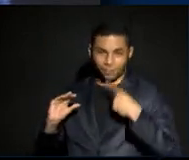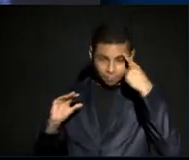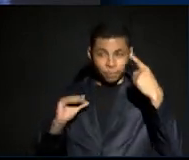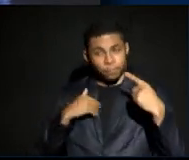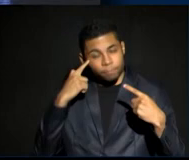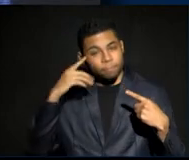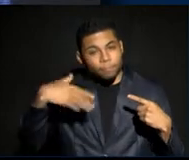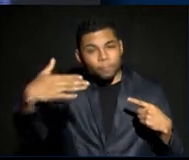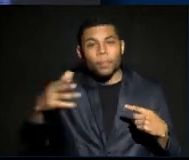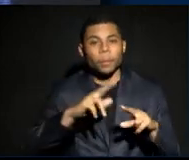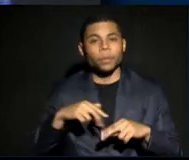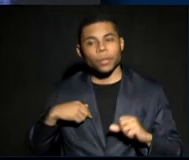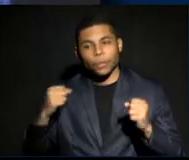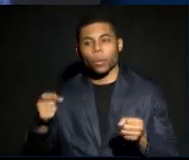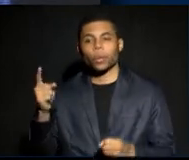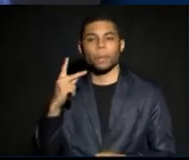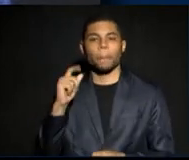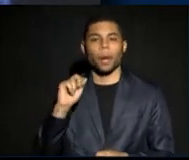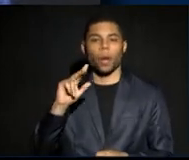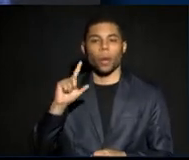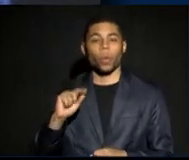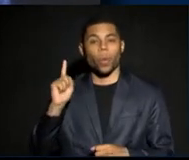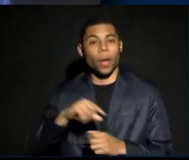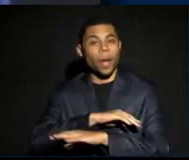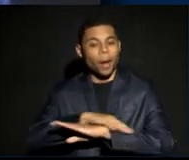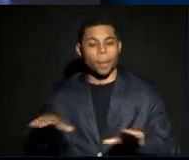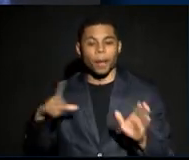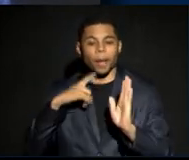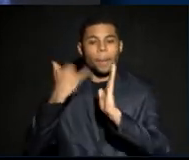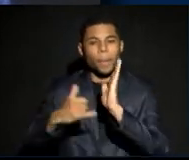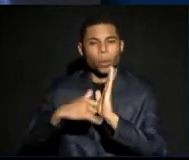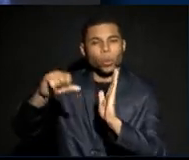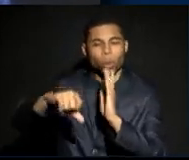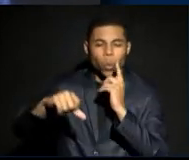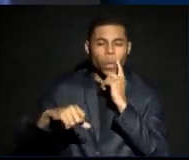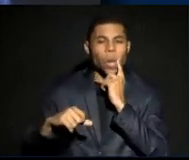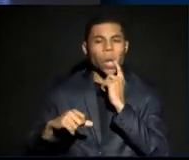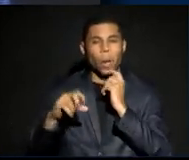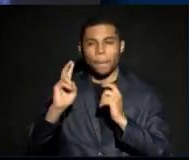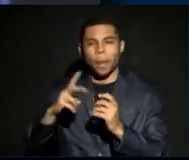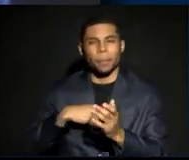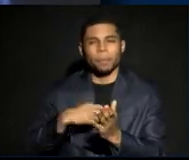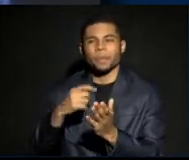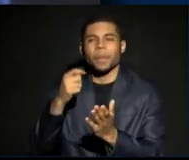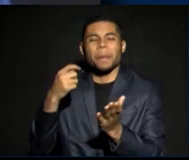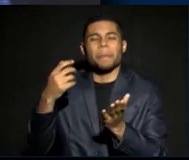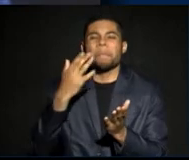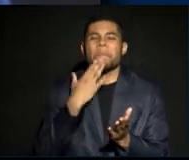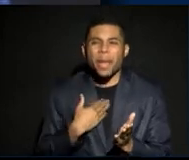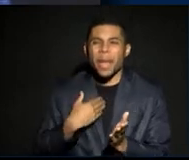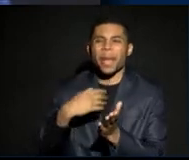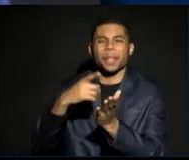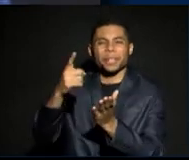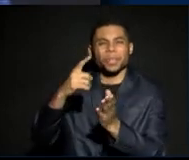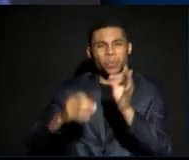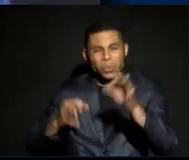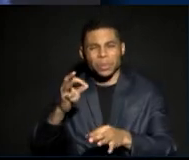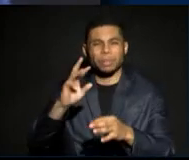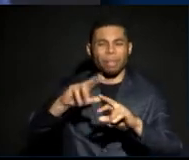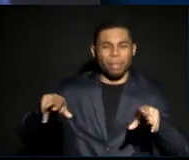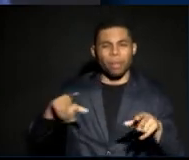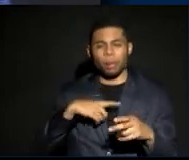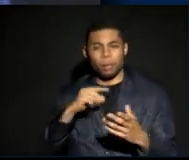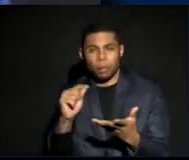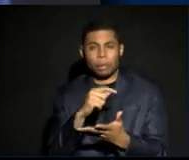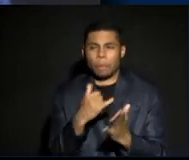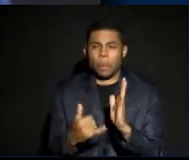eu vejo o esforço do Paulo que quer acabar com a tributação dos impostos ruins são aqueles que asfixiam o setor produtivo